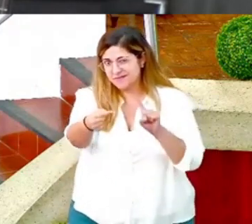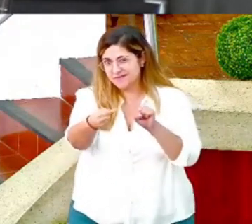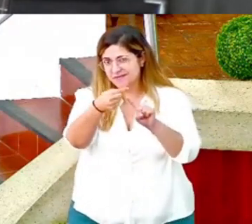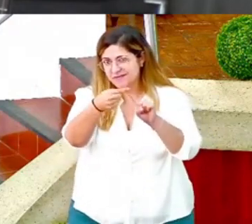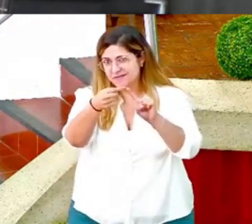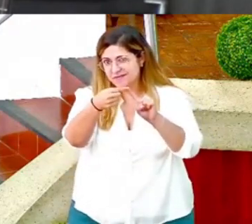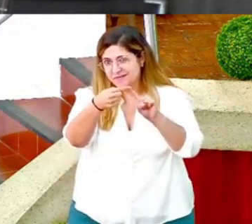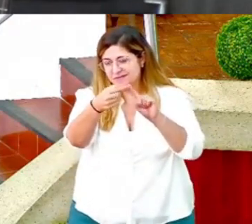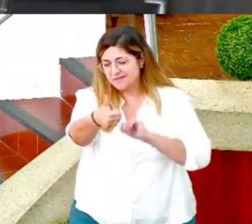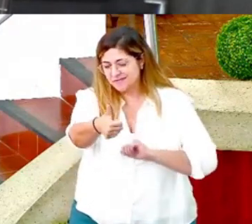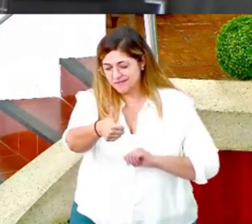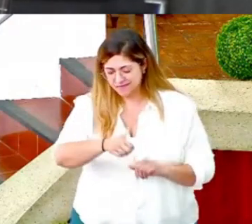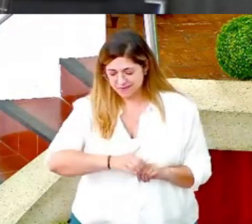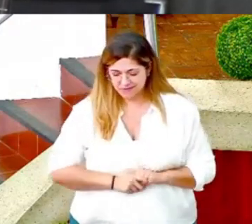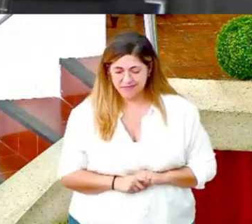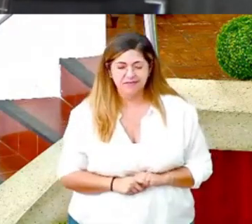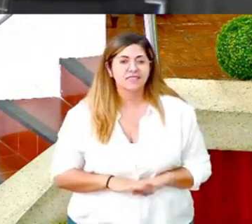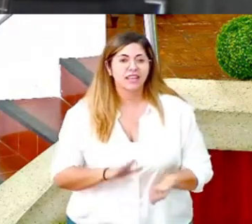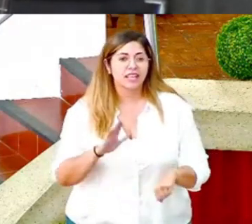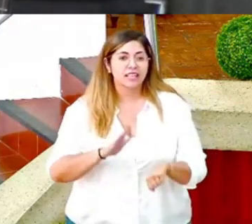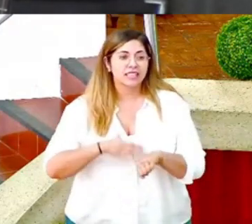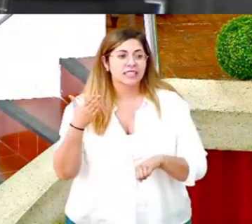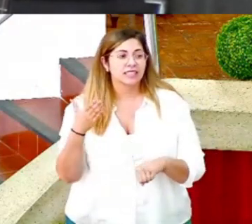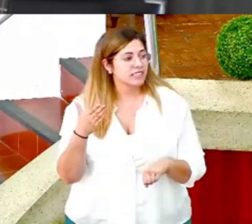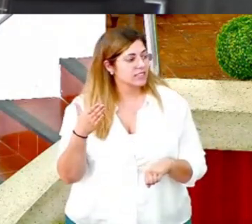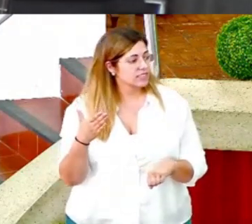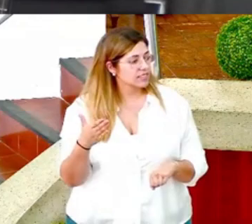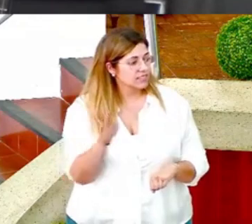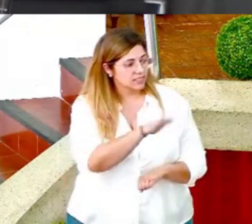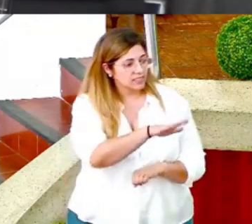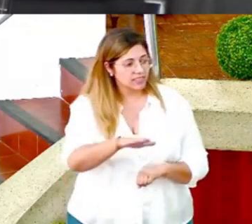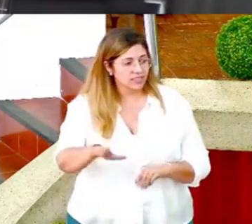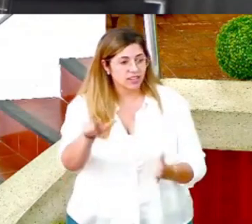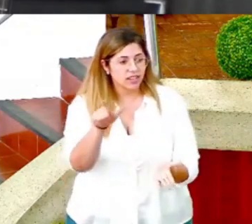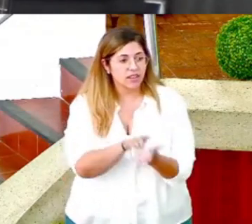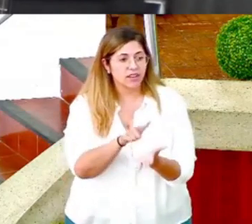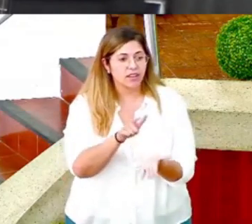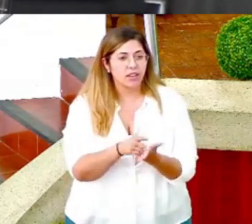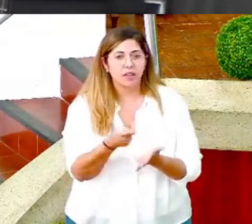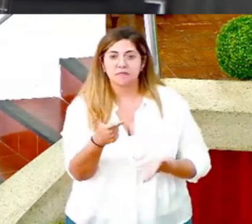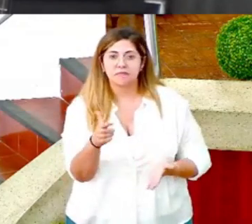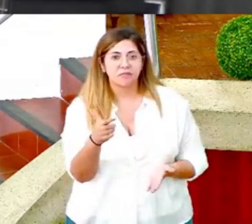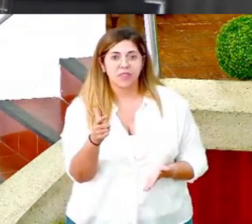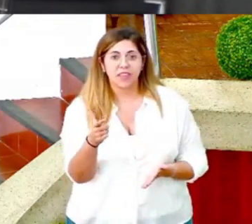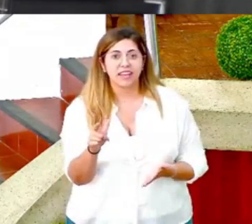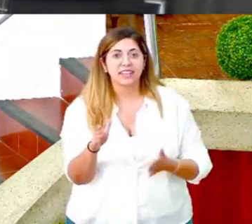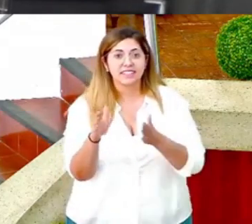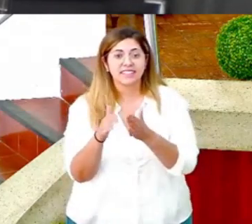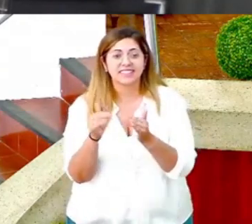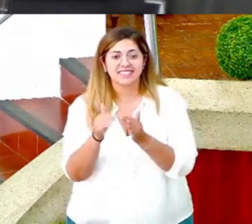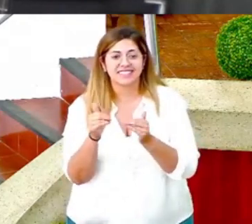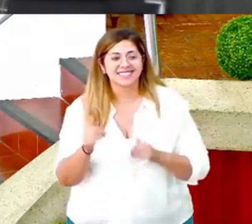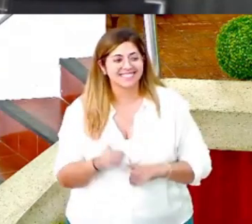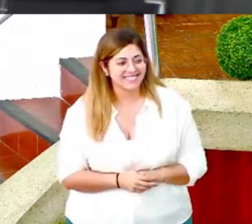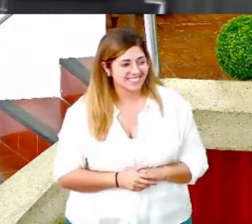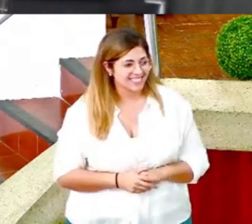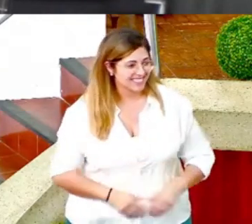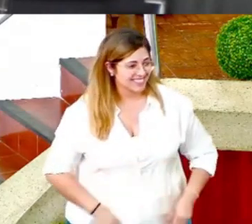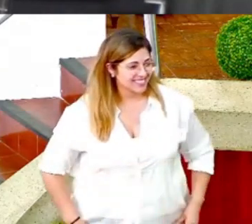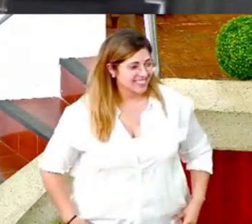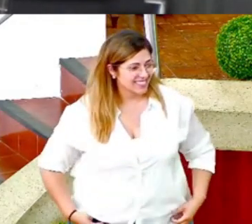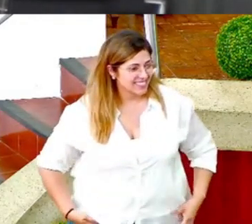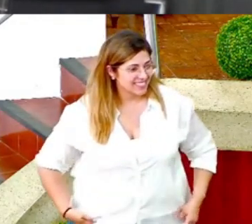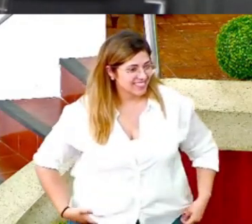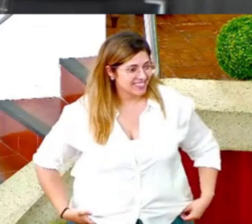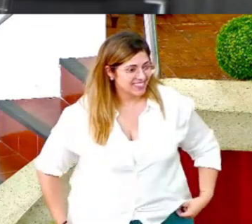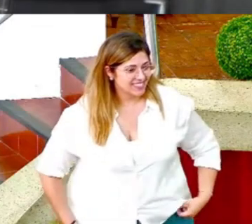mais crianças aqui na frente. Elas fazem o desenho? Fazem? Não chegou ainda, estamos com crise de pranchetas hoje, tá bom, criança? Mas